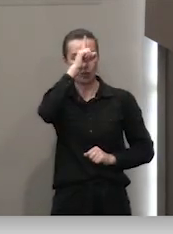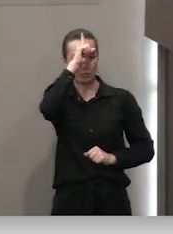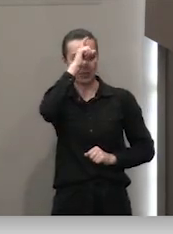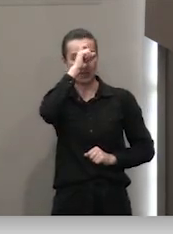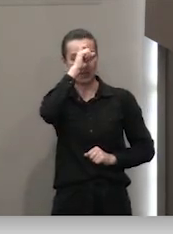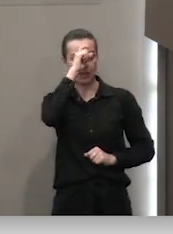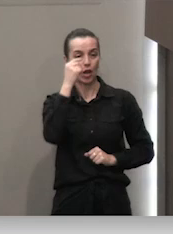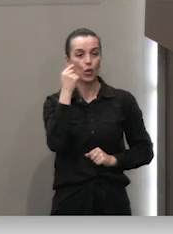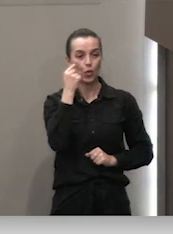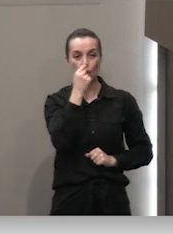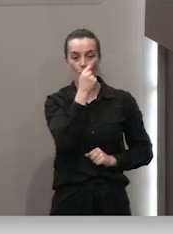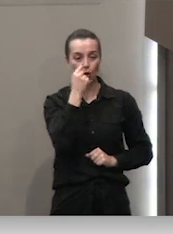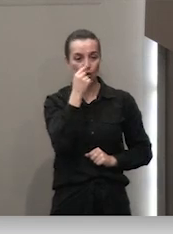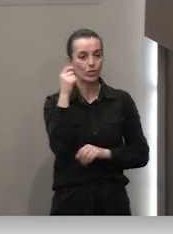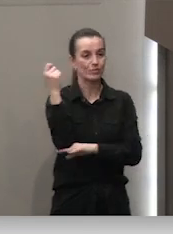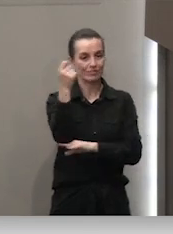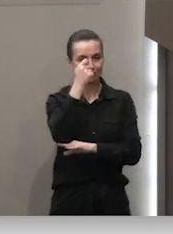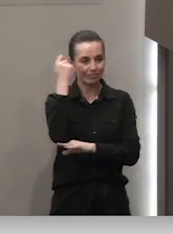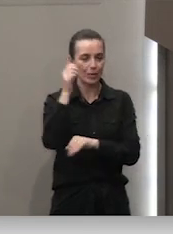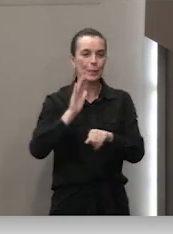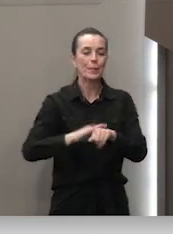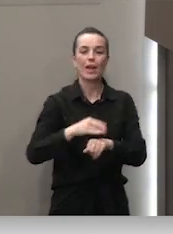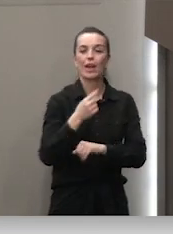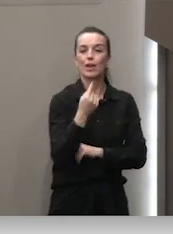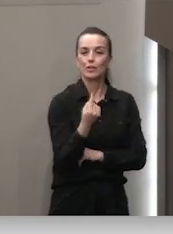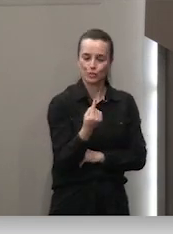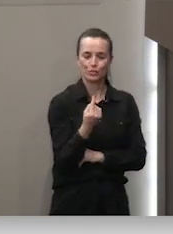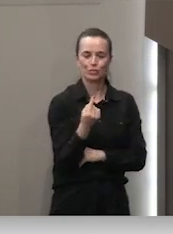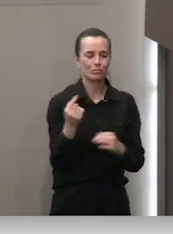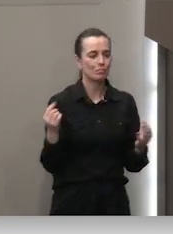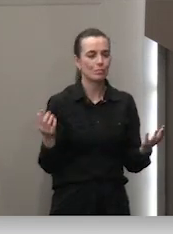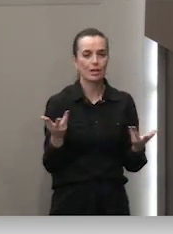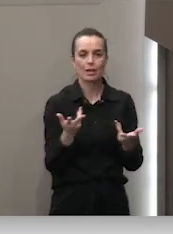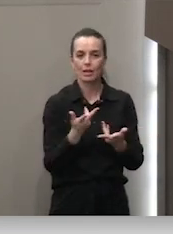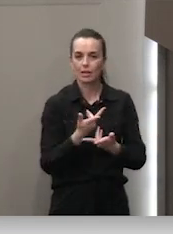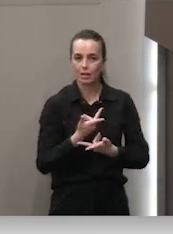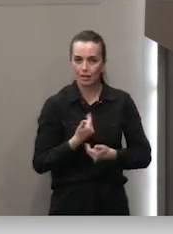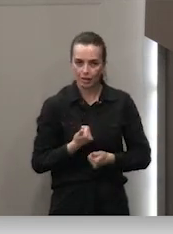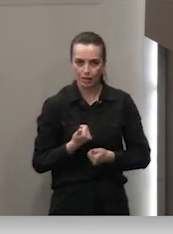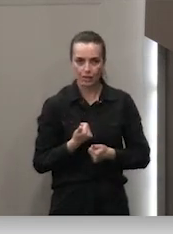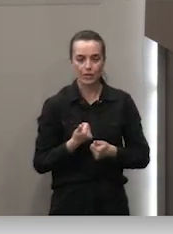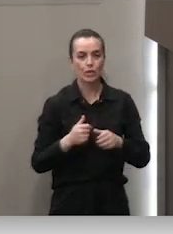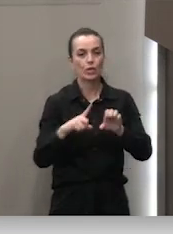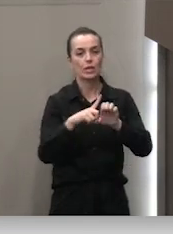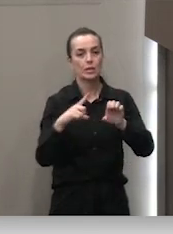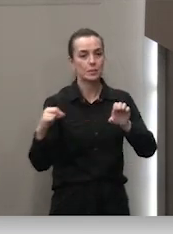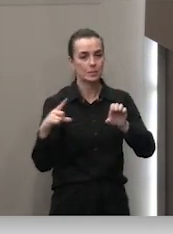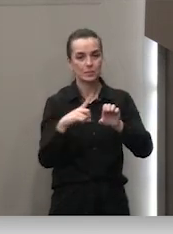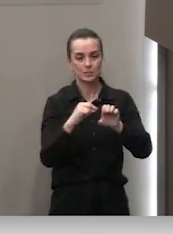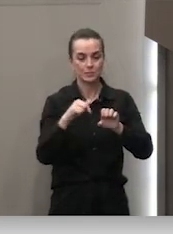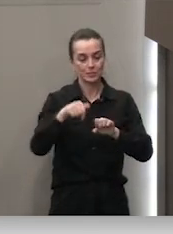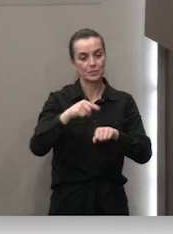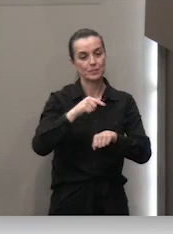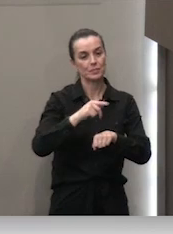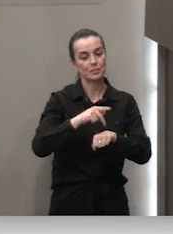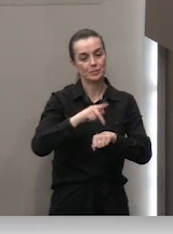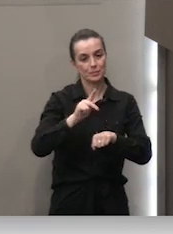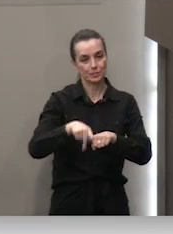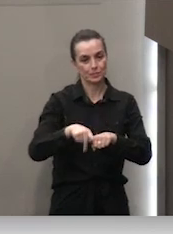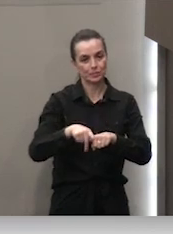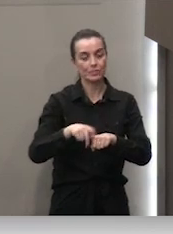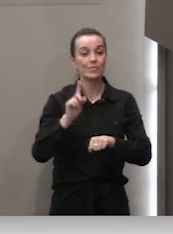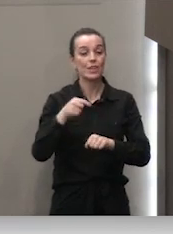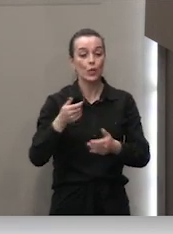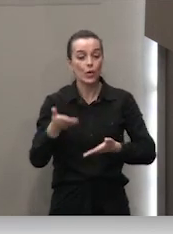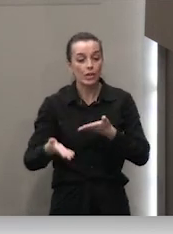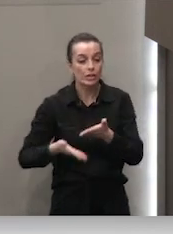do Rio Grande do Sul, mais um empreendimento fantástico da nossa cidade, que vem dar um atendimento de qualidade para a